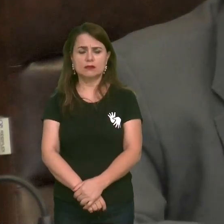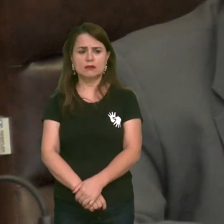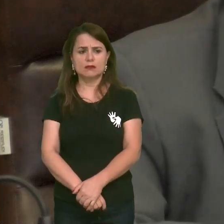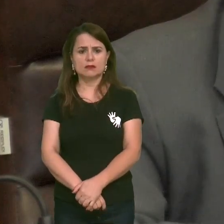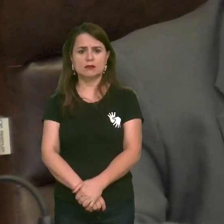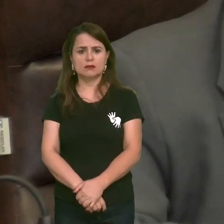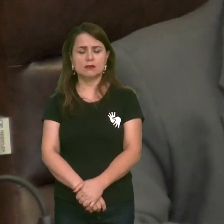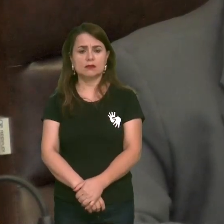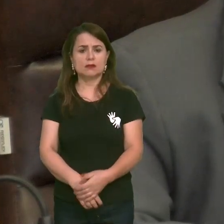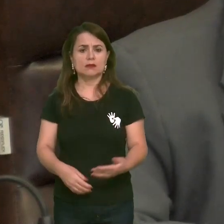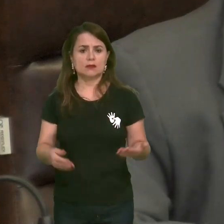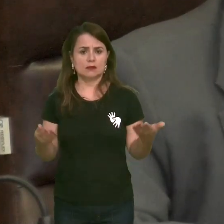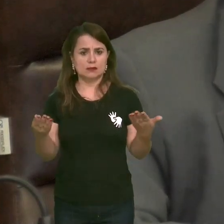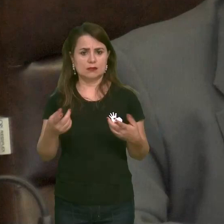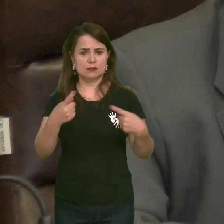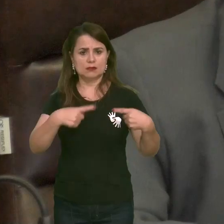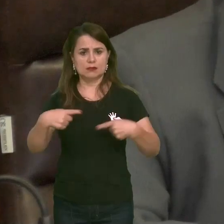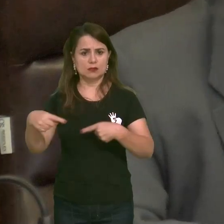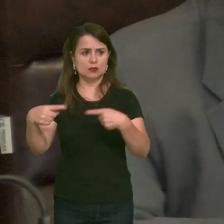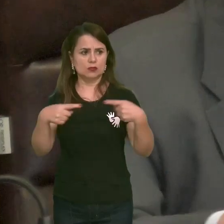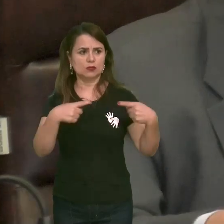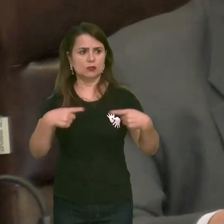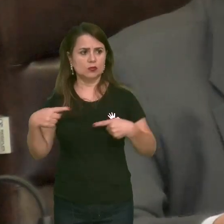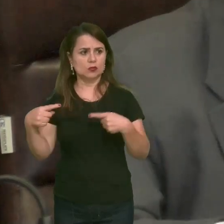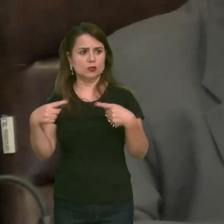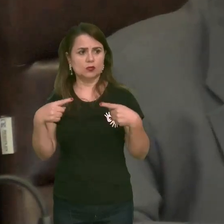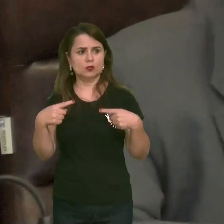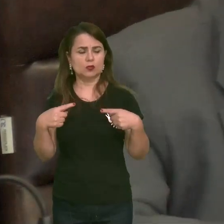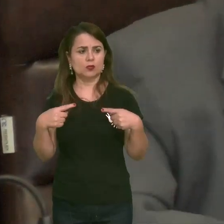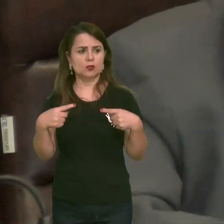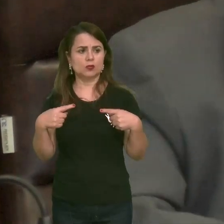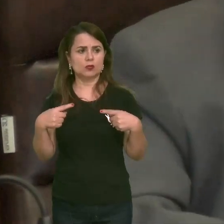olha está em discussão o